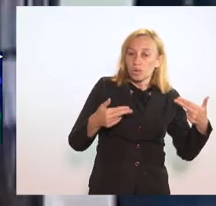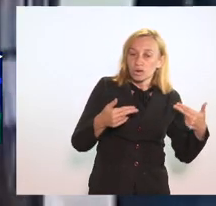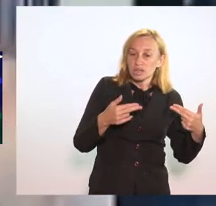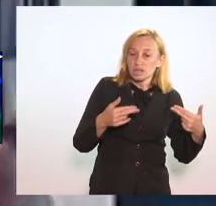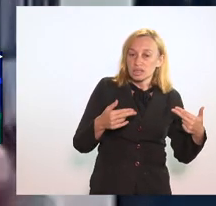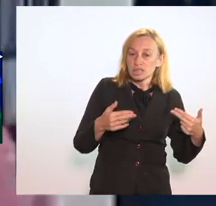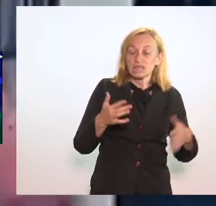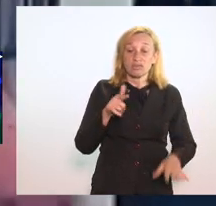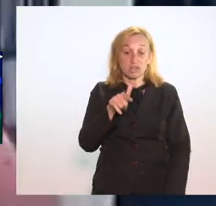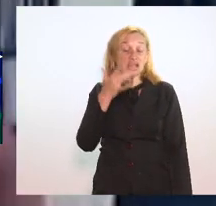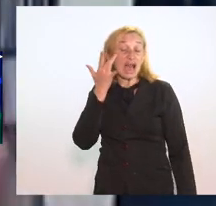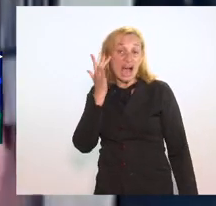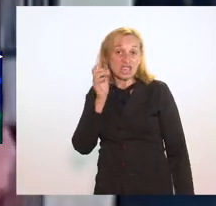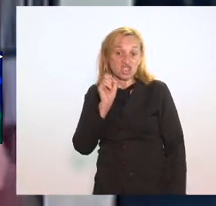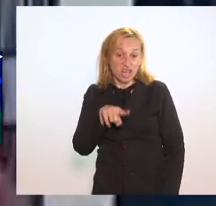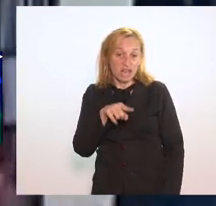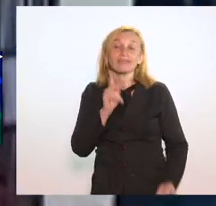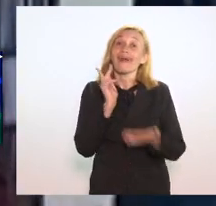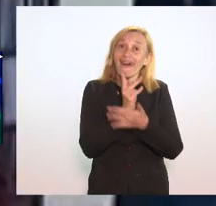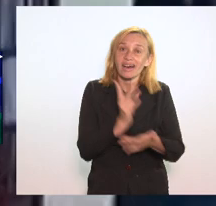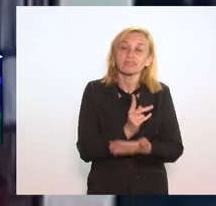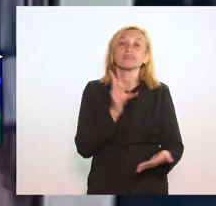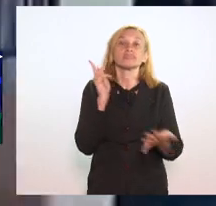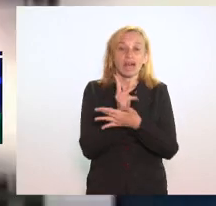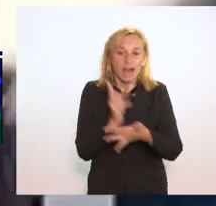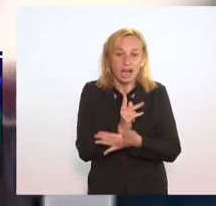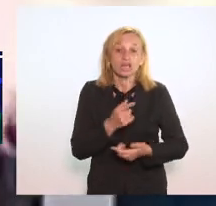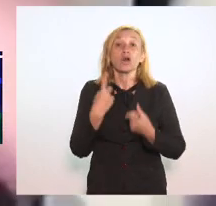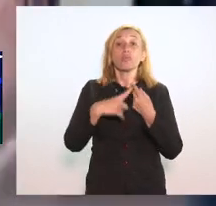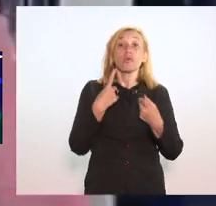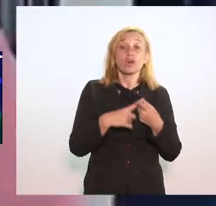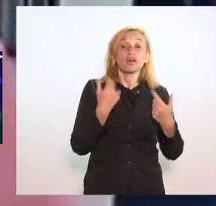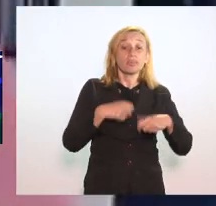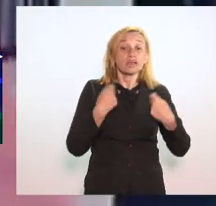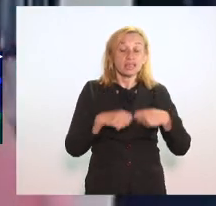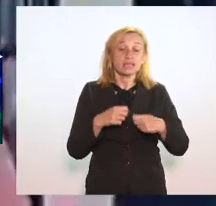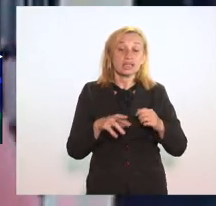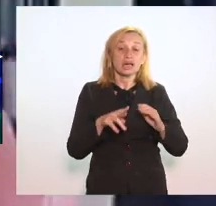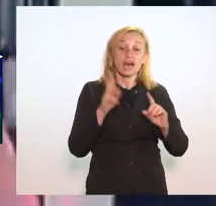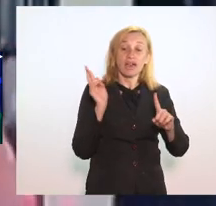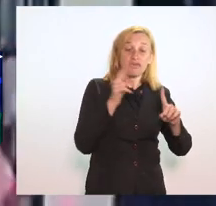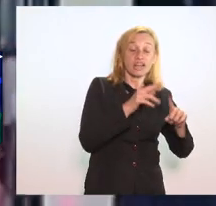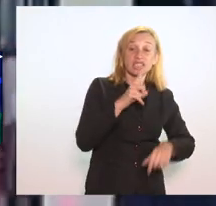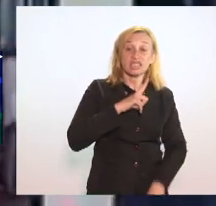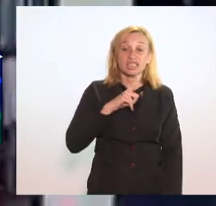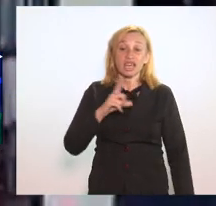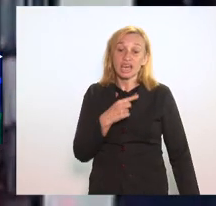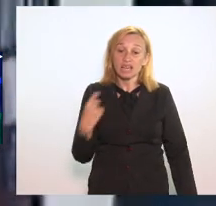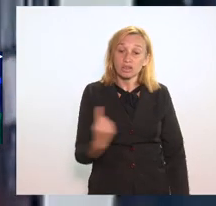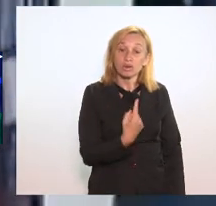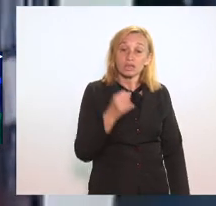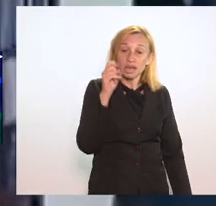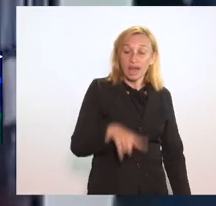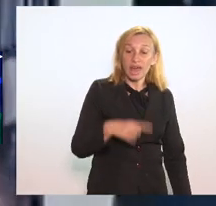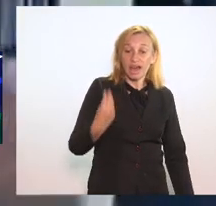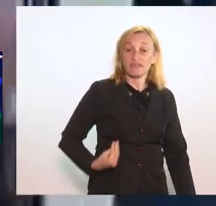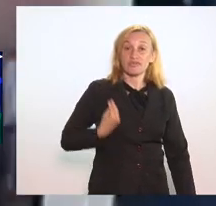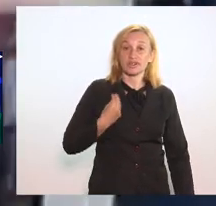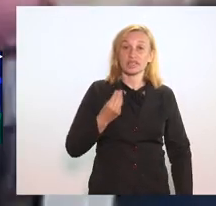que você acha que de você E aí O